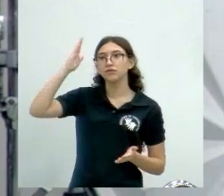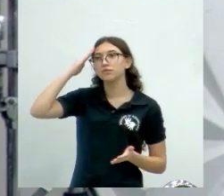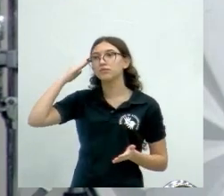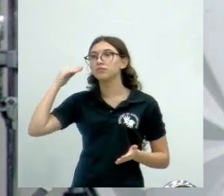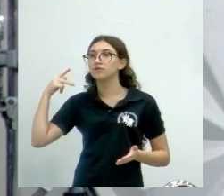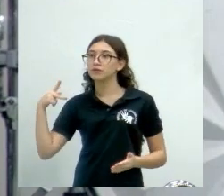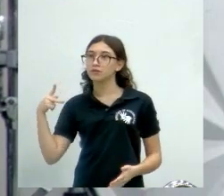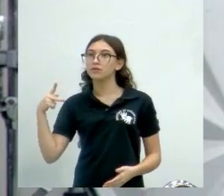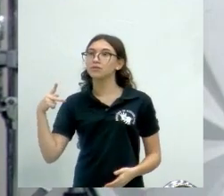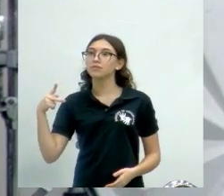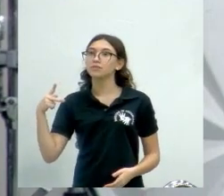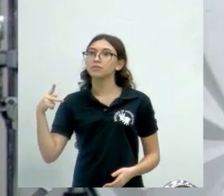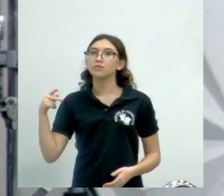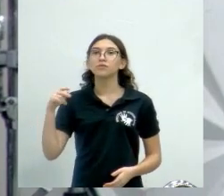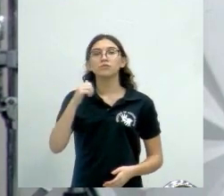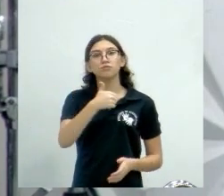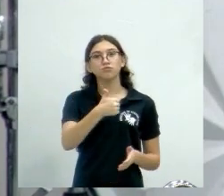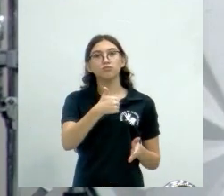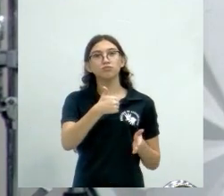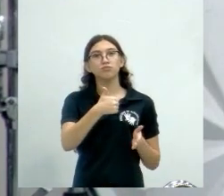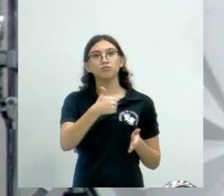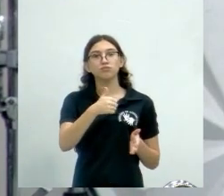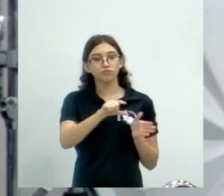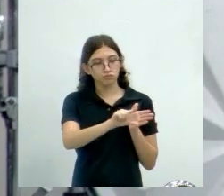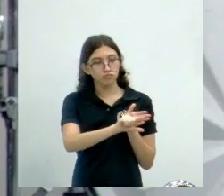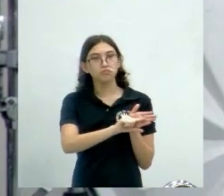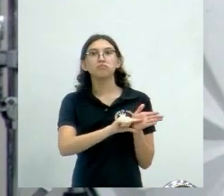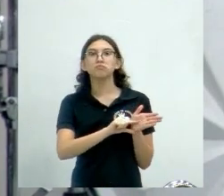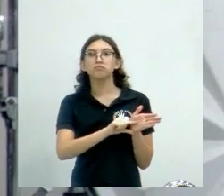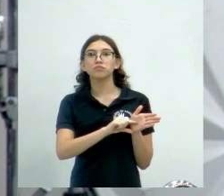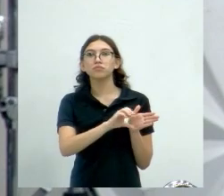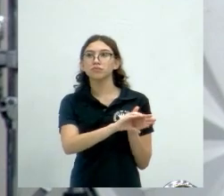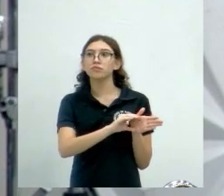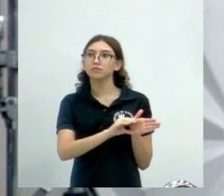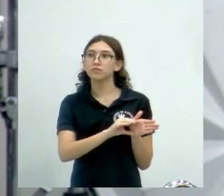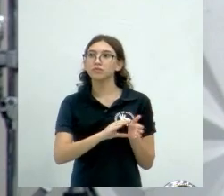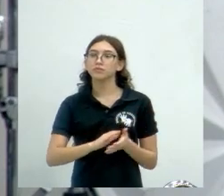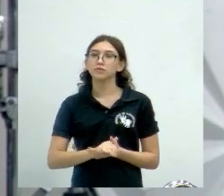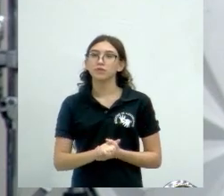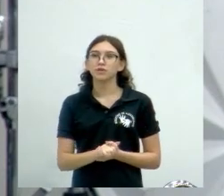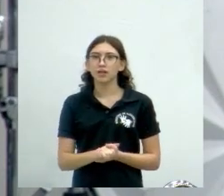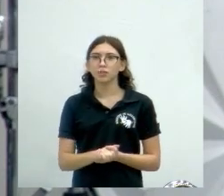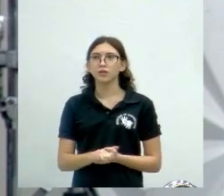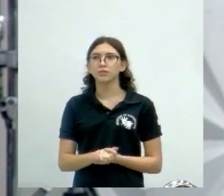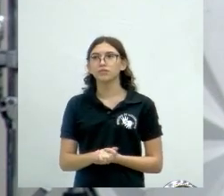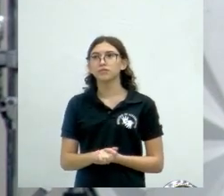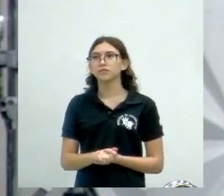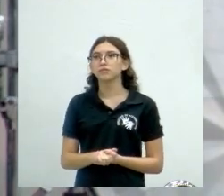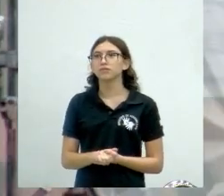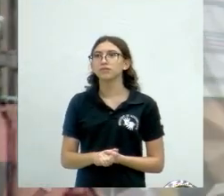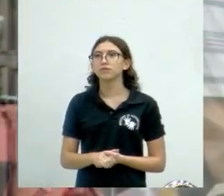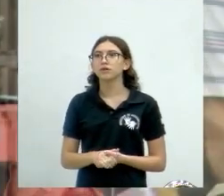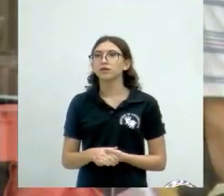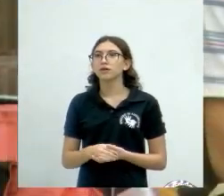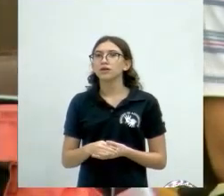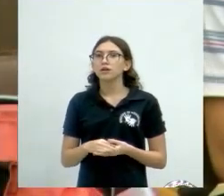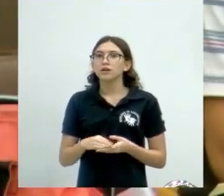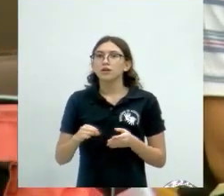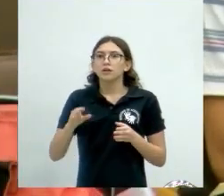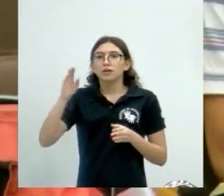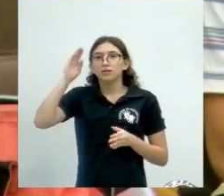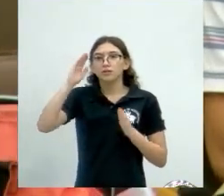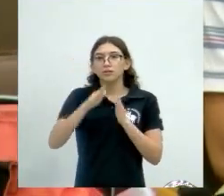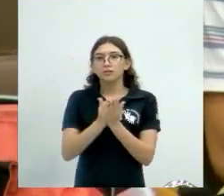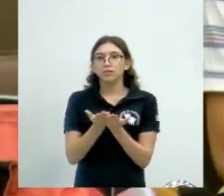por capítulo. E é muito interessante porque o autor de Provérbios, Salomão, ele traz esse ensino acerca de